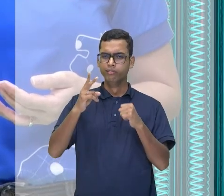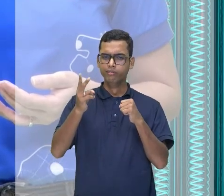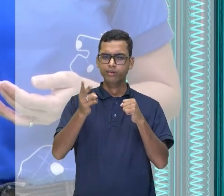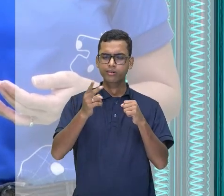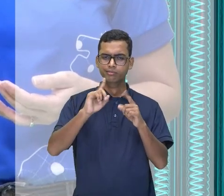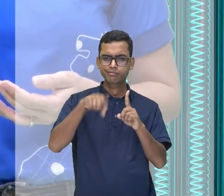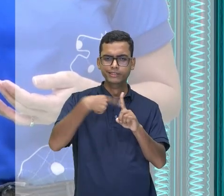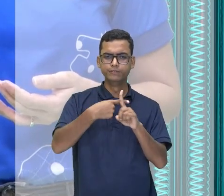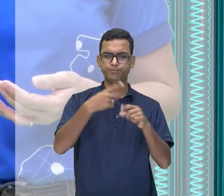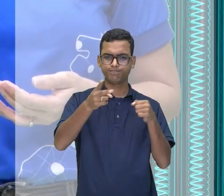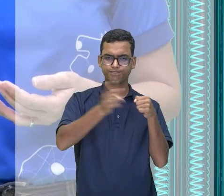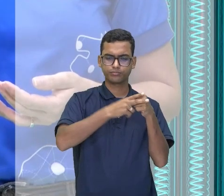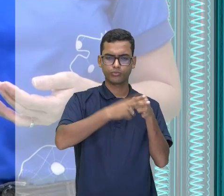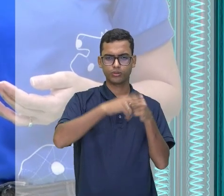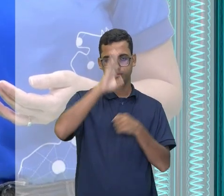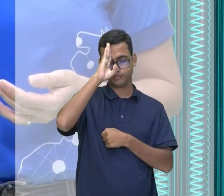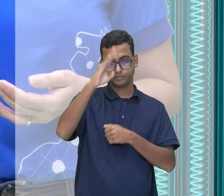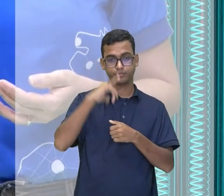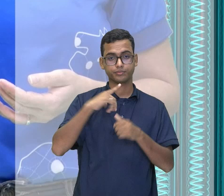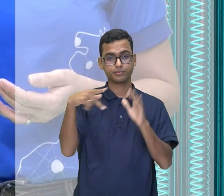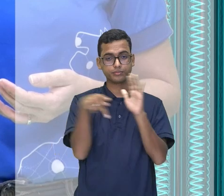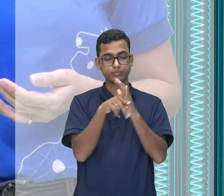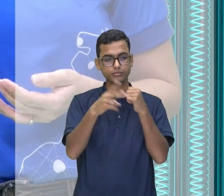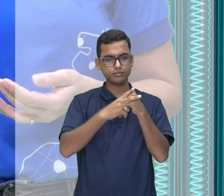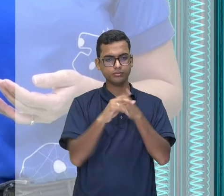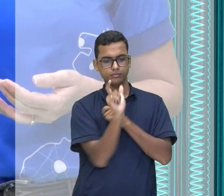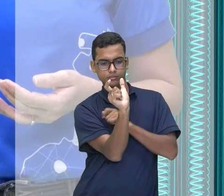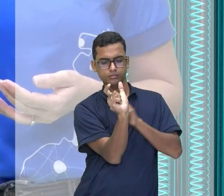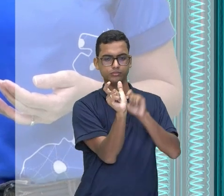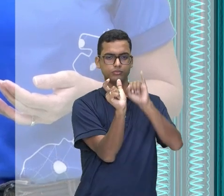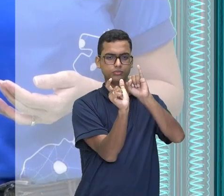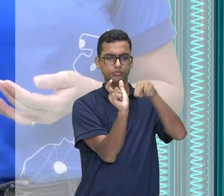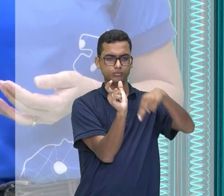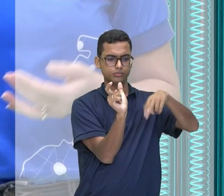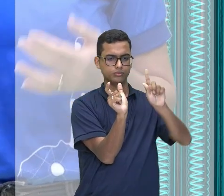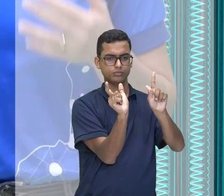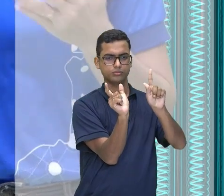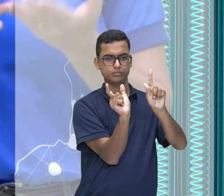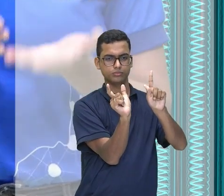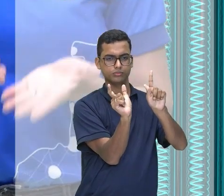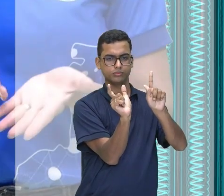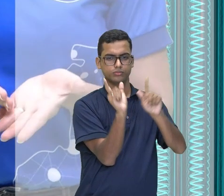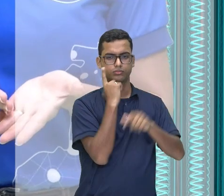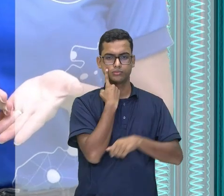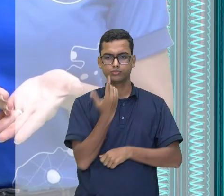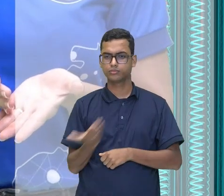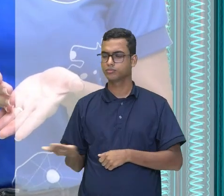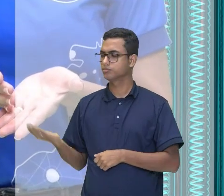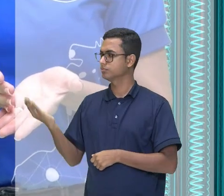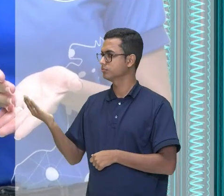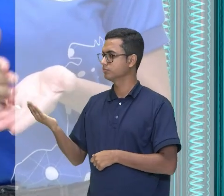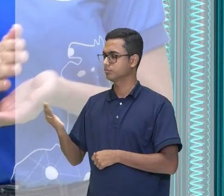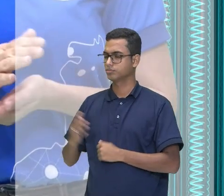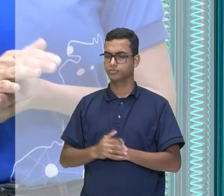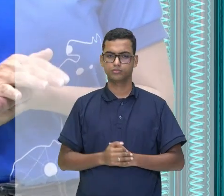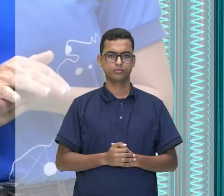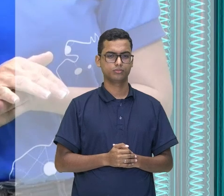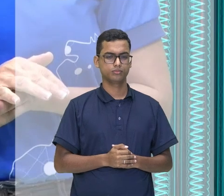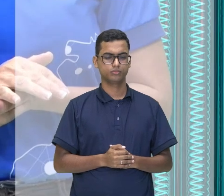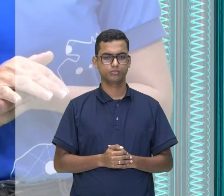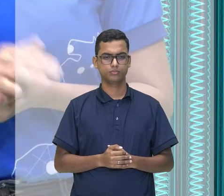do ing, ok? Neste caso, é o verbo read, que é o verbo ler, acompanhado do ing.